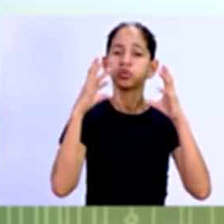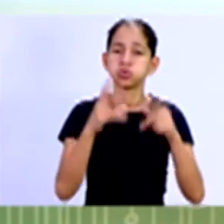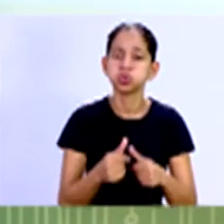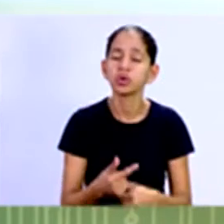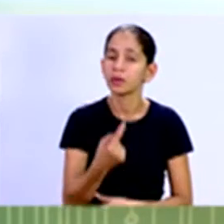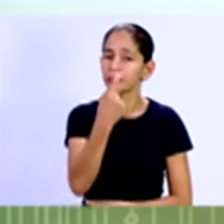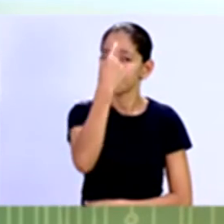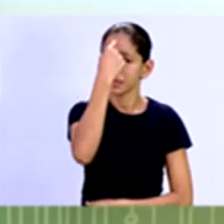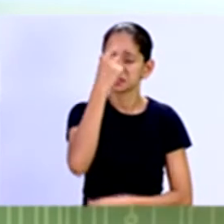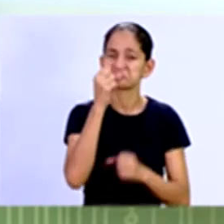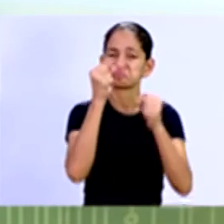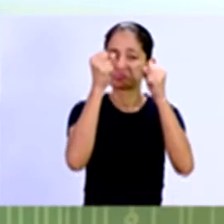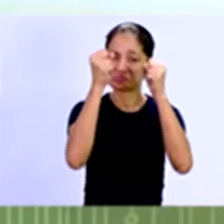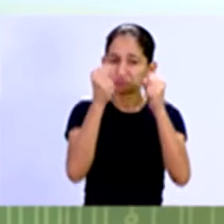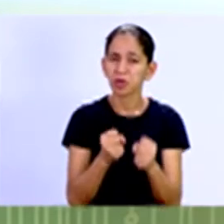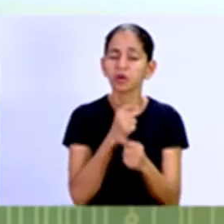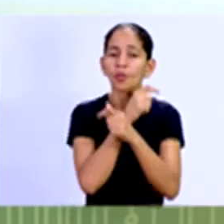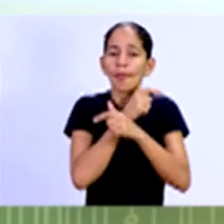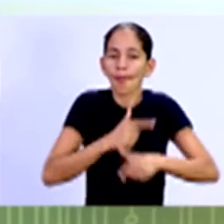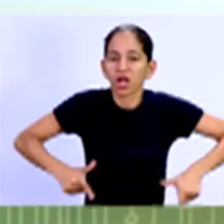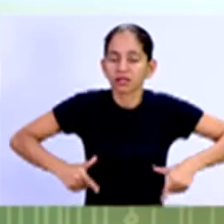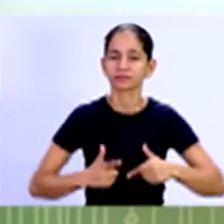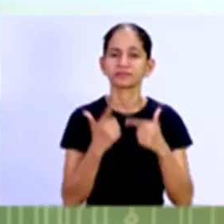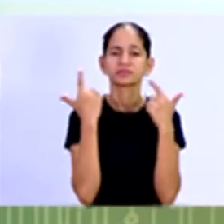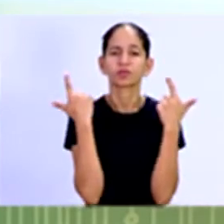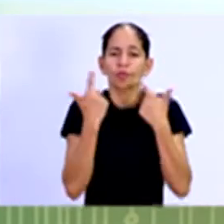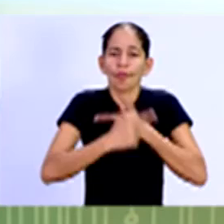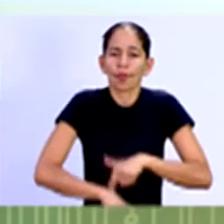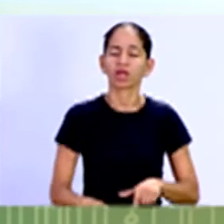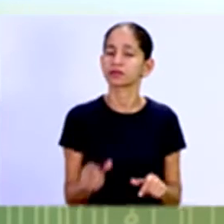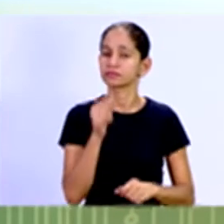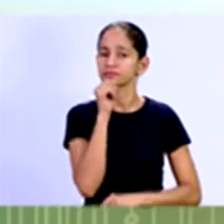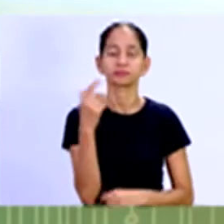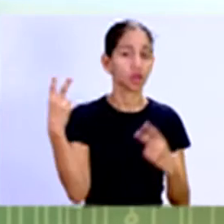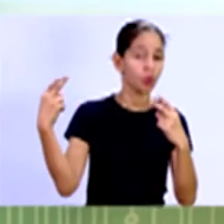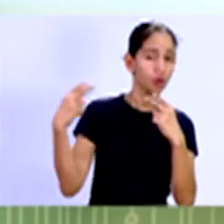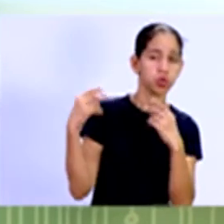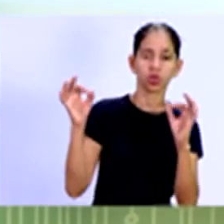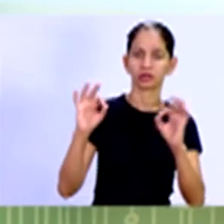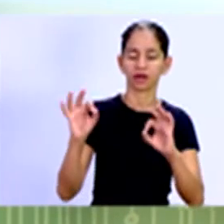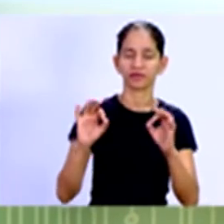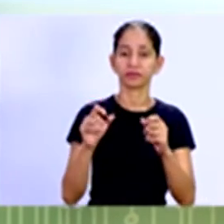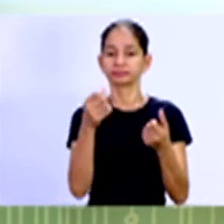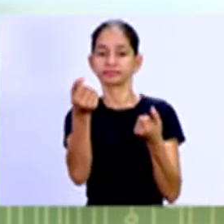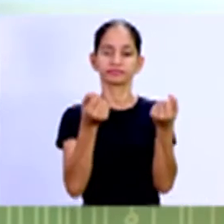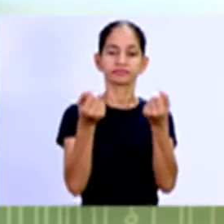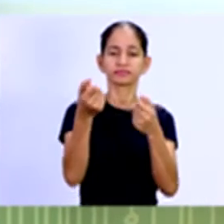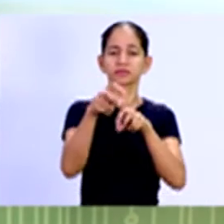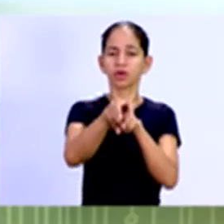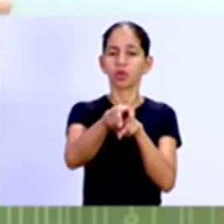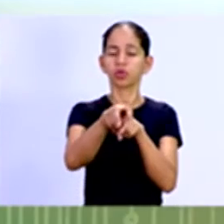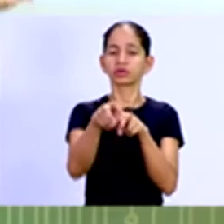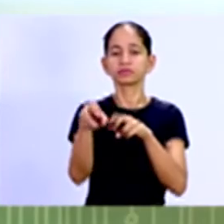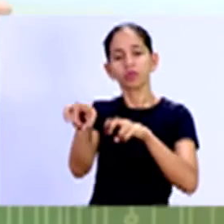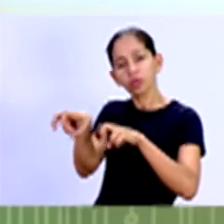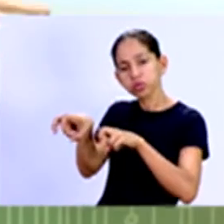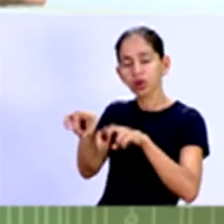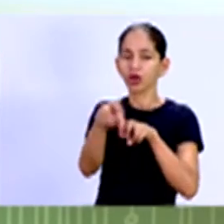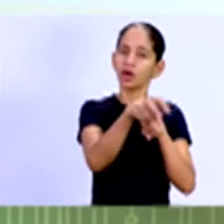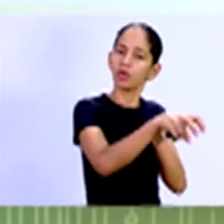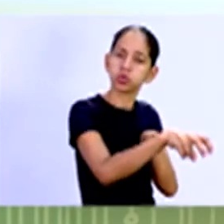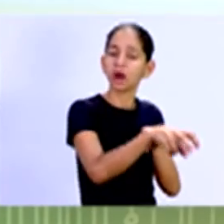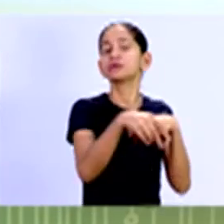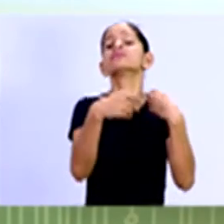né? Elas ficam invisíveis, porque você está andando e de repente o carro da sua frente, a pessoa joga um lixo pela